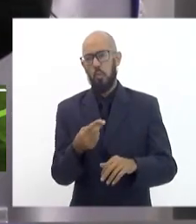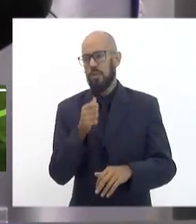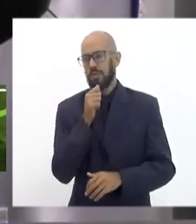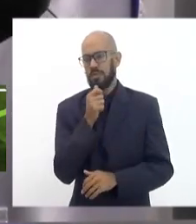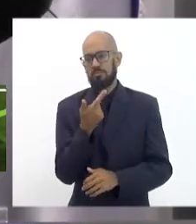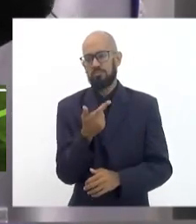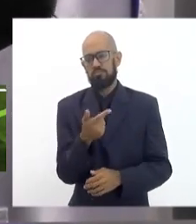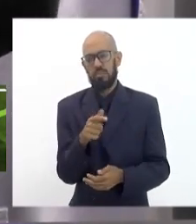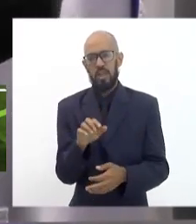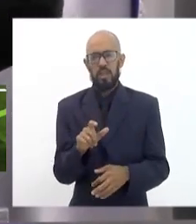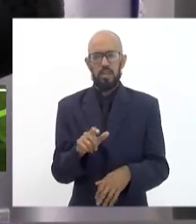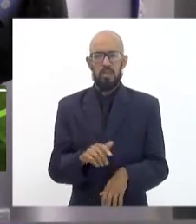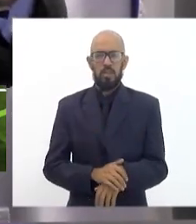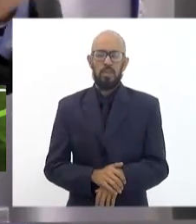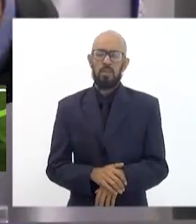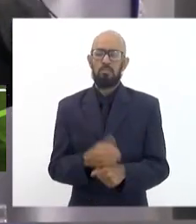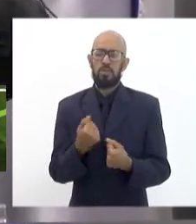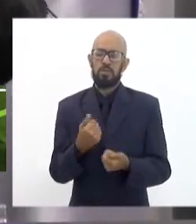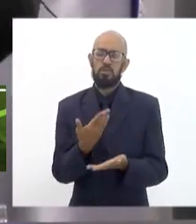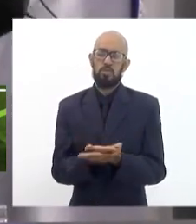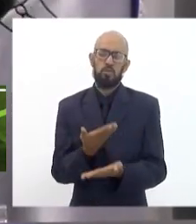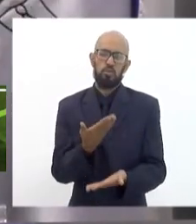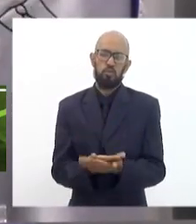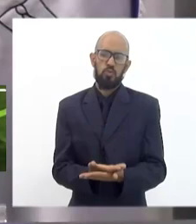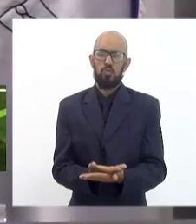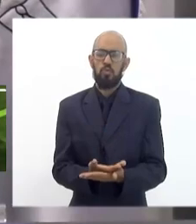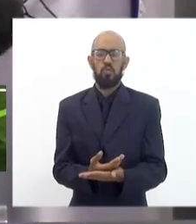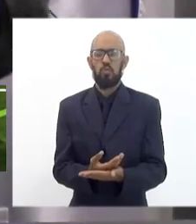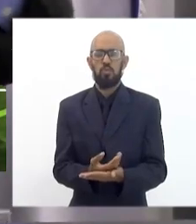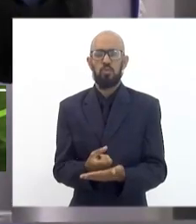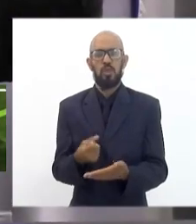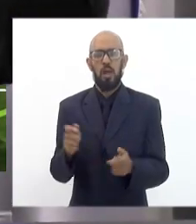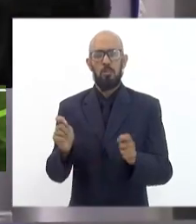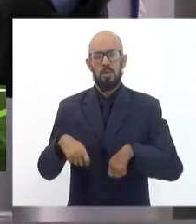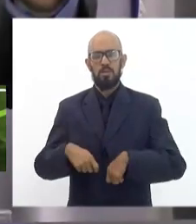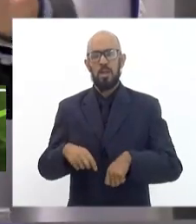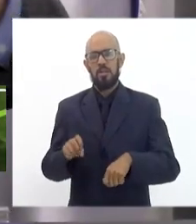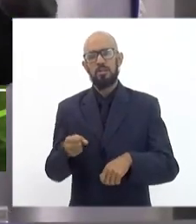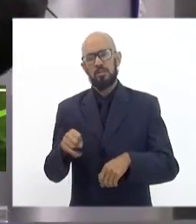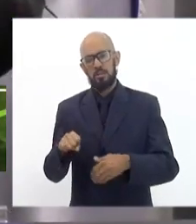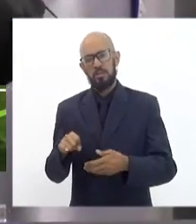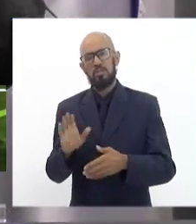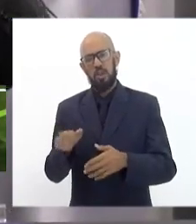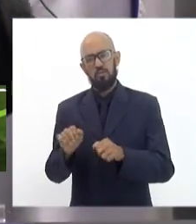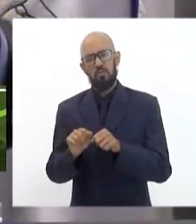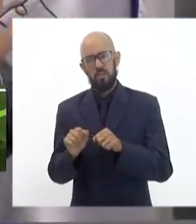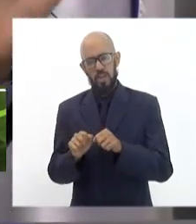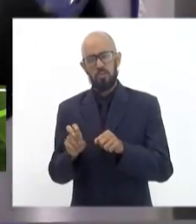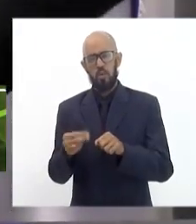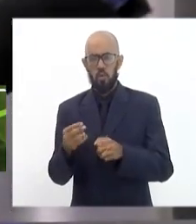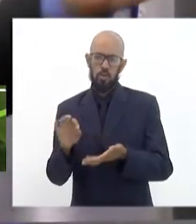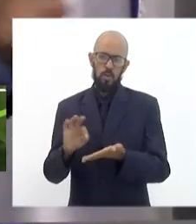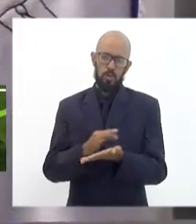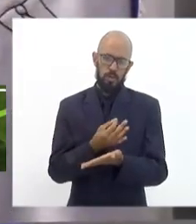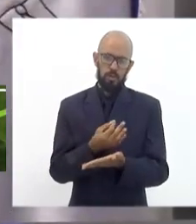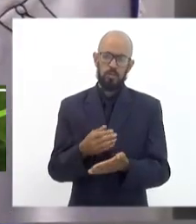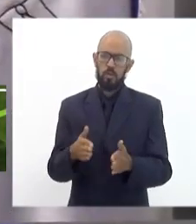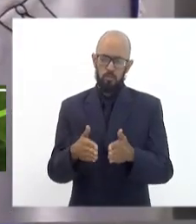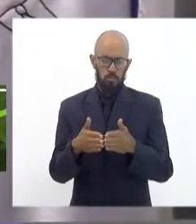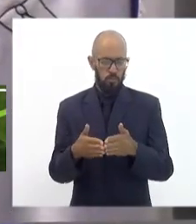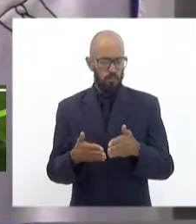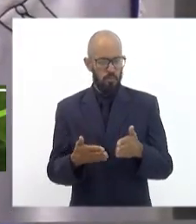e o que é que precisa atitude viabilidade se já foi feito está contratado edição ele sério por favor